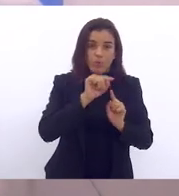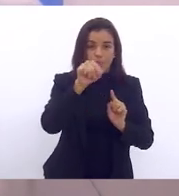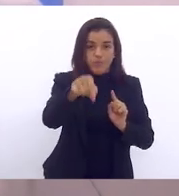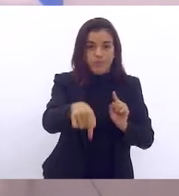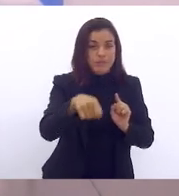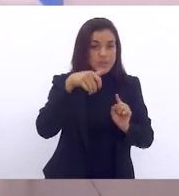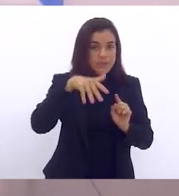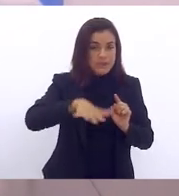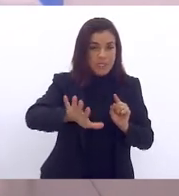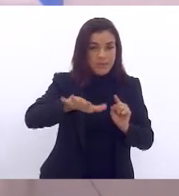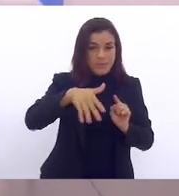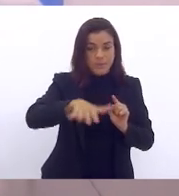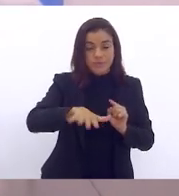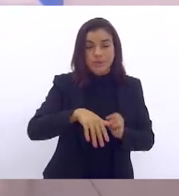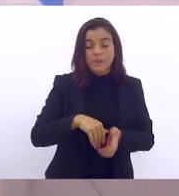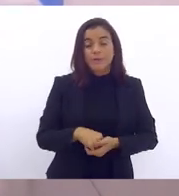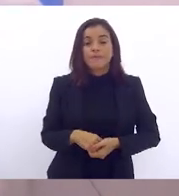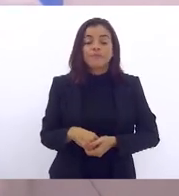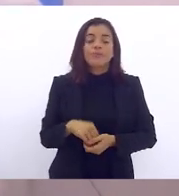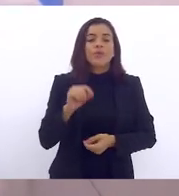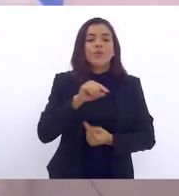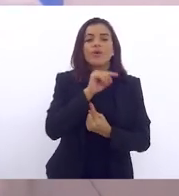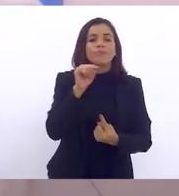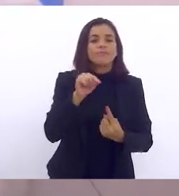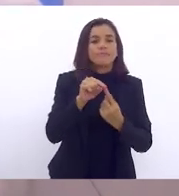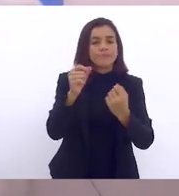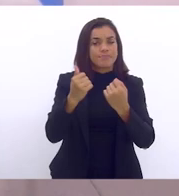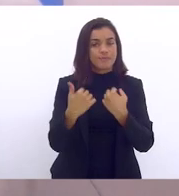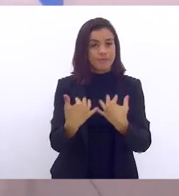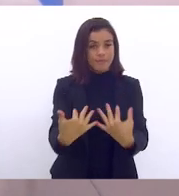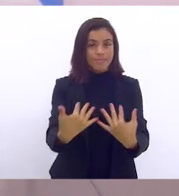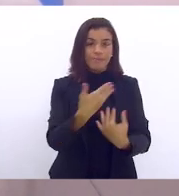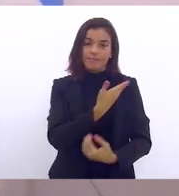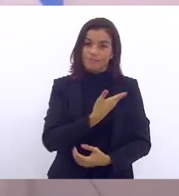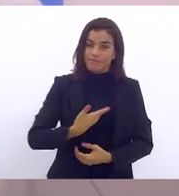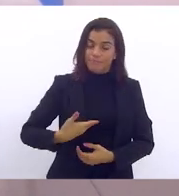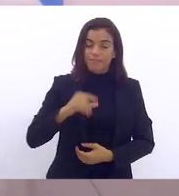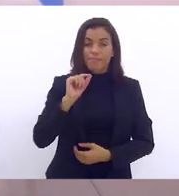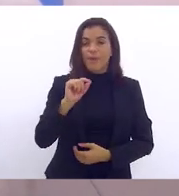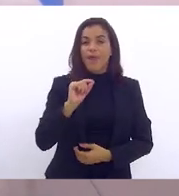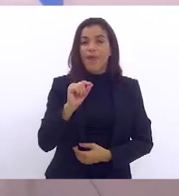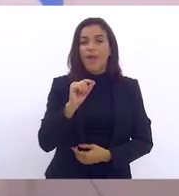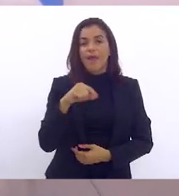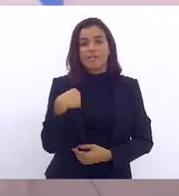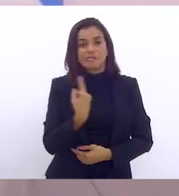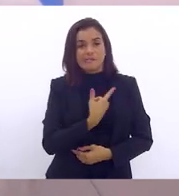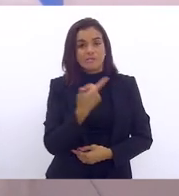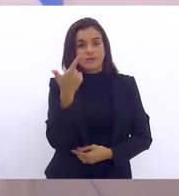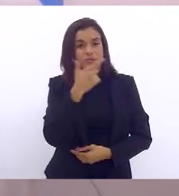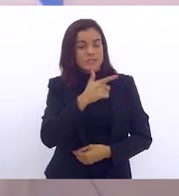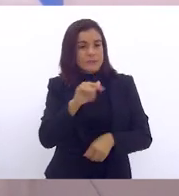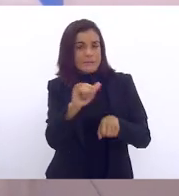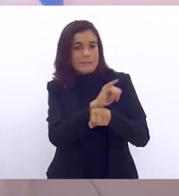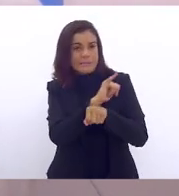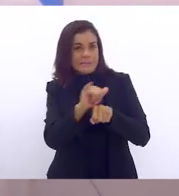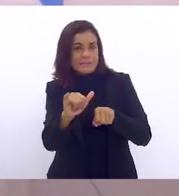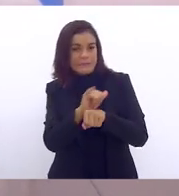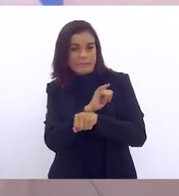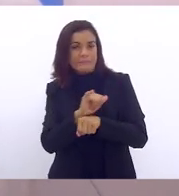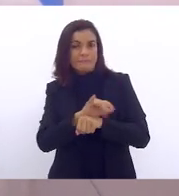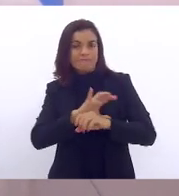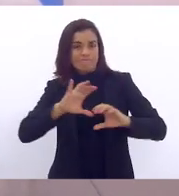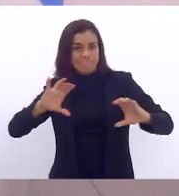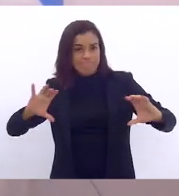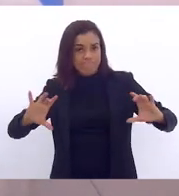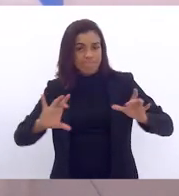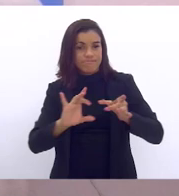aqui que o Ino dessa audiência públ é simplesmente de nós conseguirmos aproximar as partes que ali